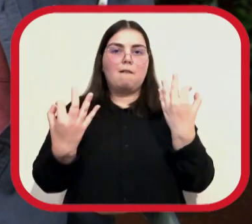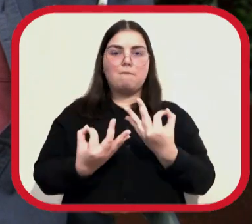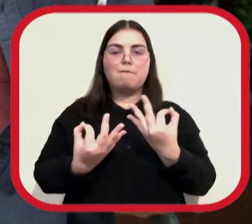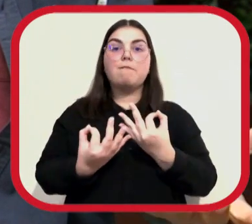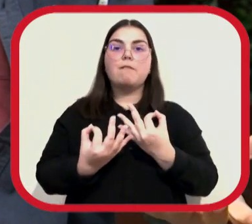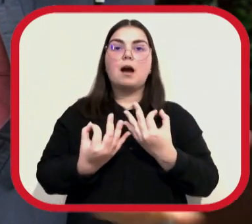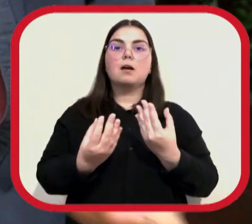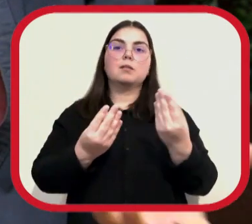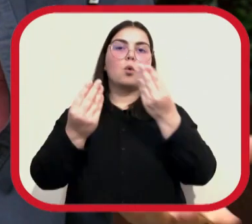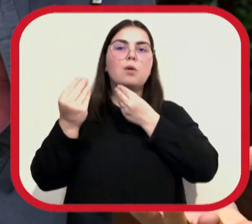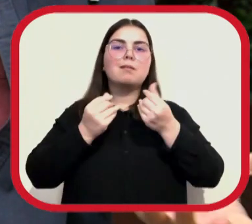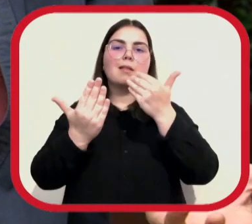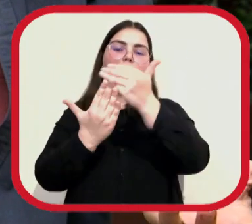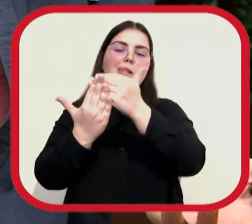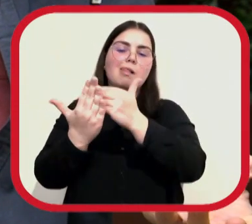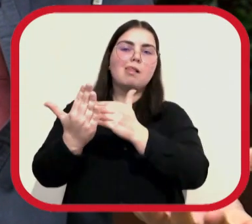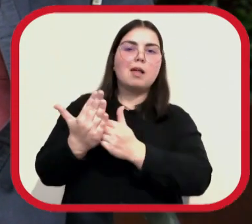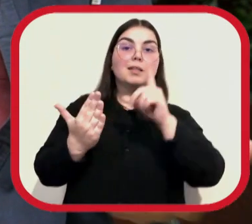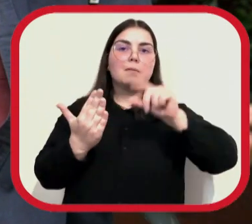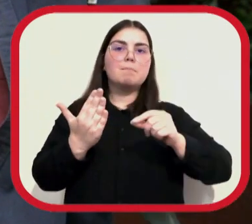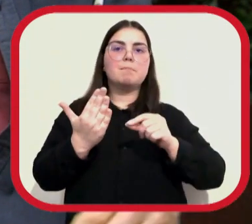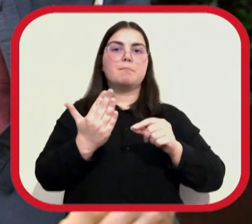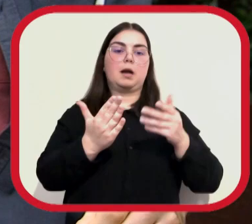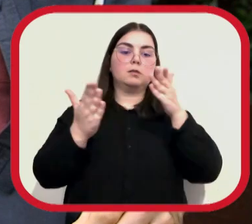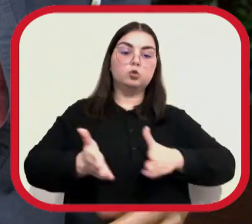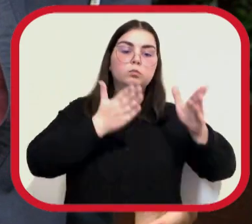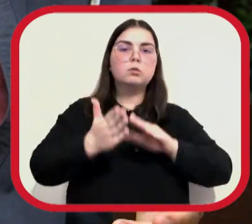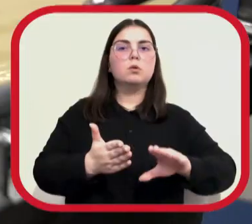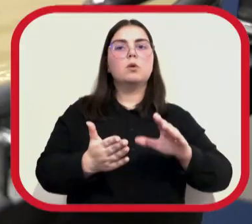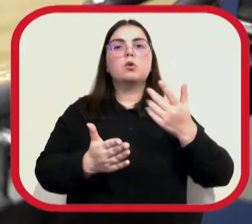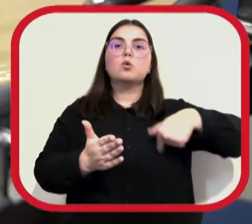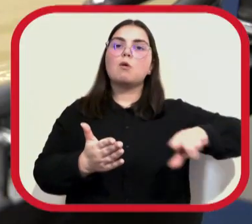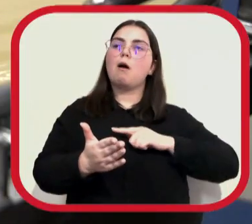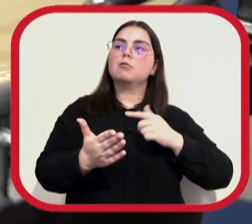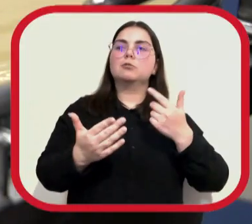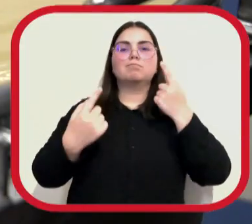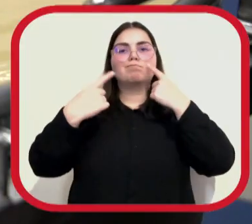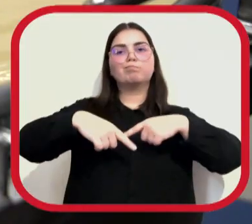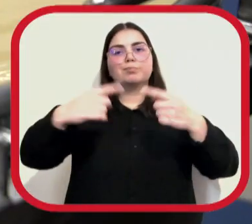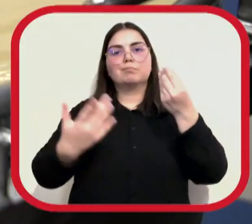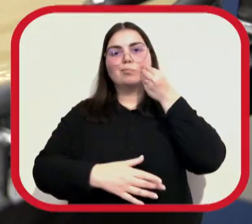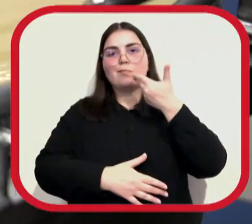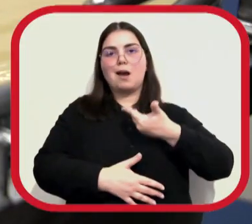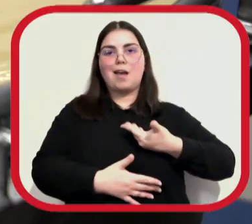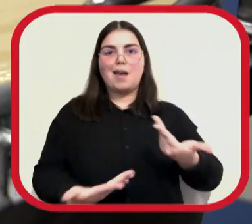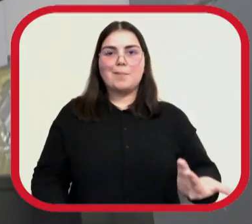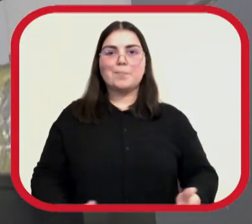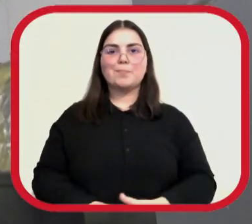isso são fatores, para além da qualidade da receita e do produto, que foram determinantes para estarmos onde estamos